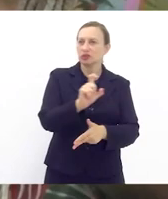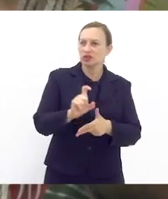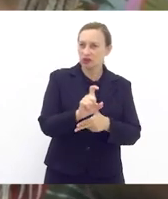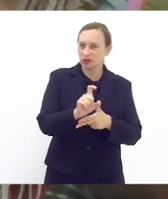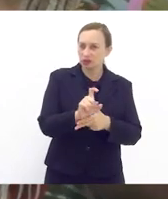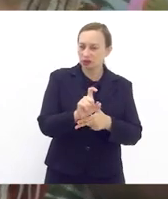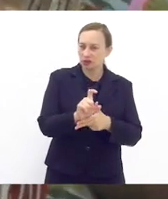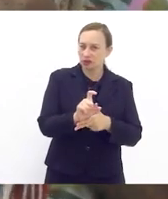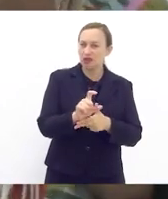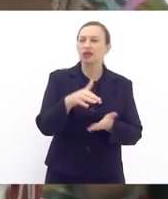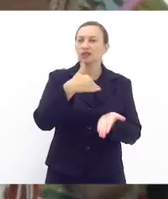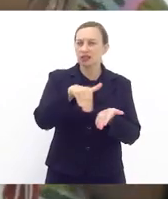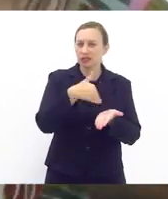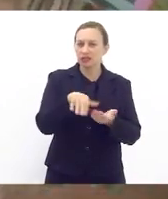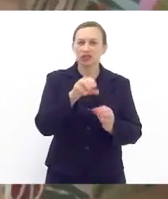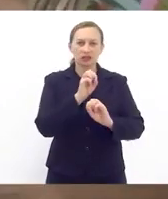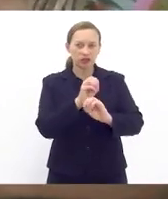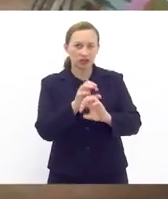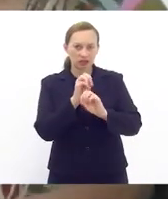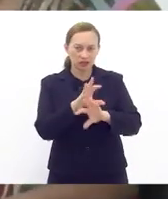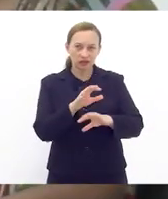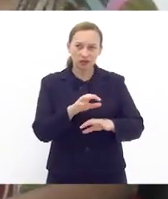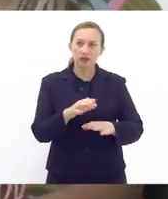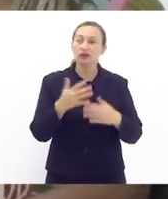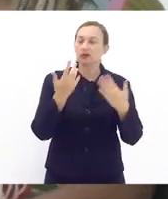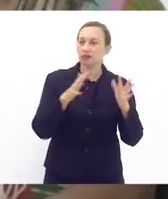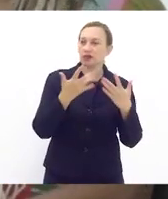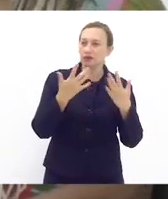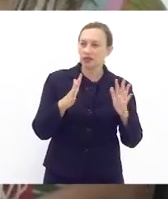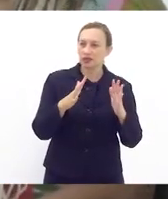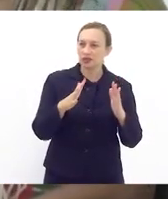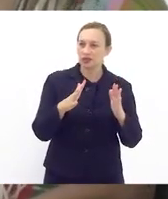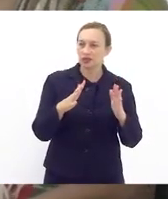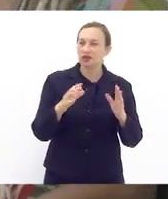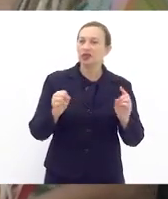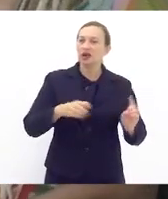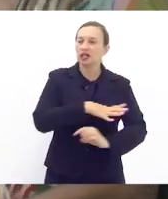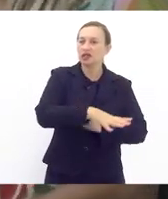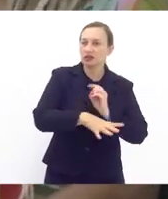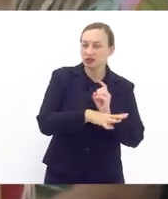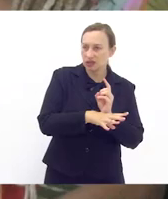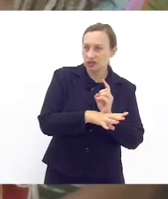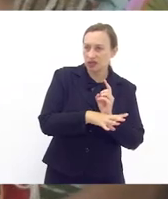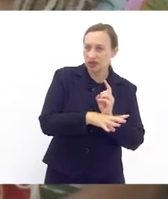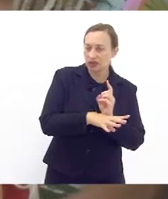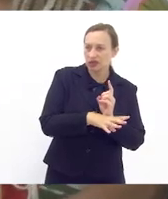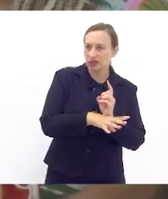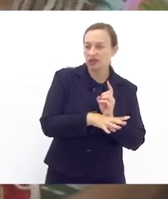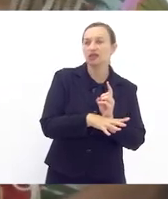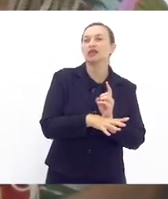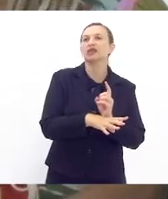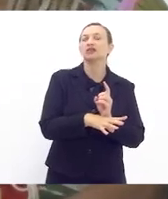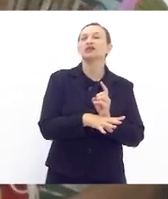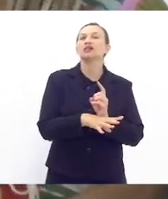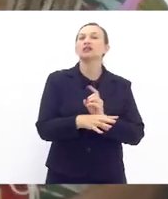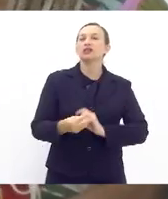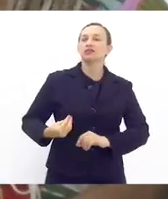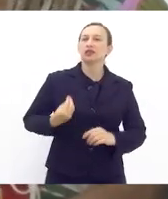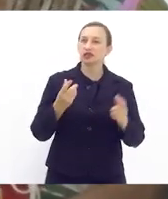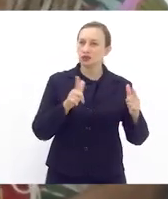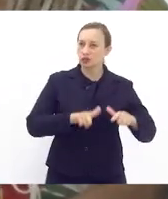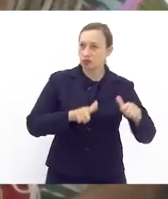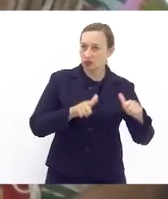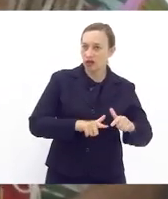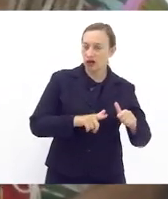da secretaria de educação saudar a sociedade civil organizada que aqui se faz presente